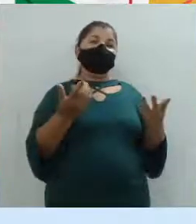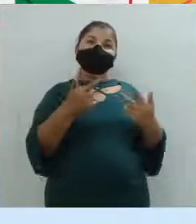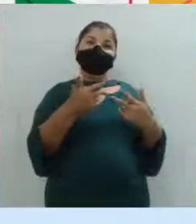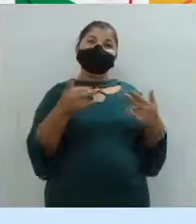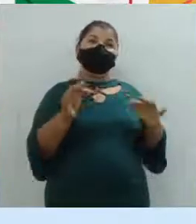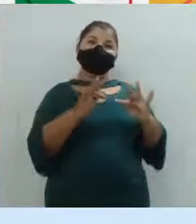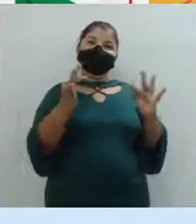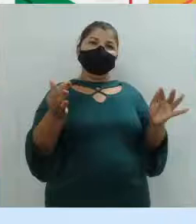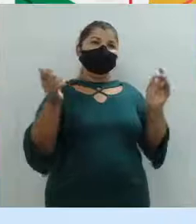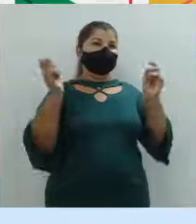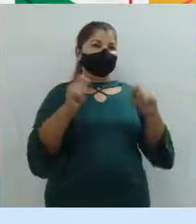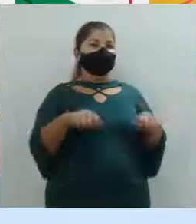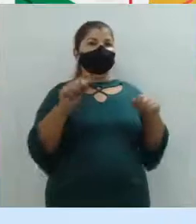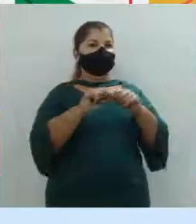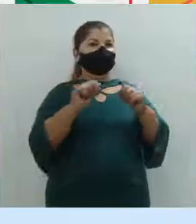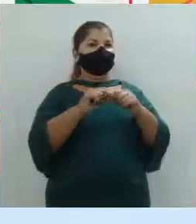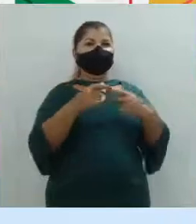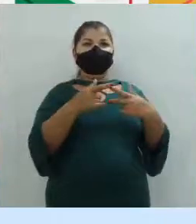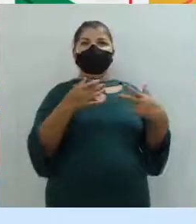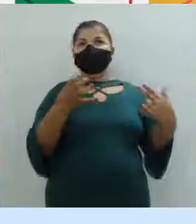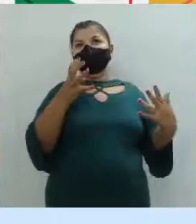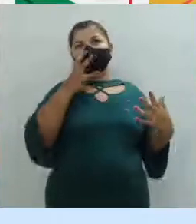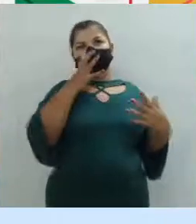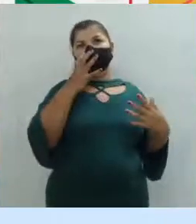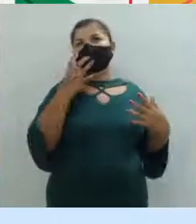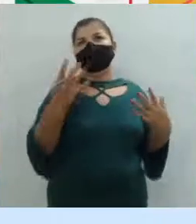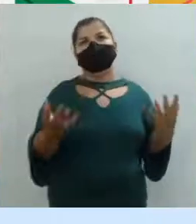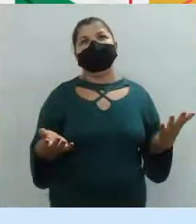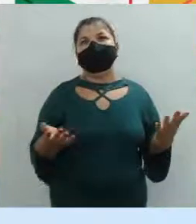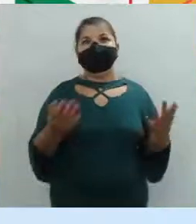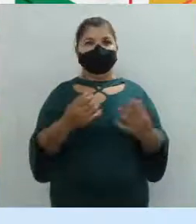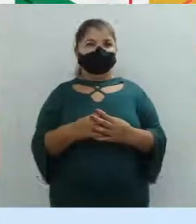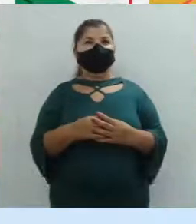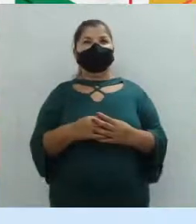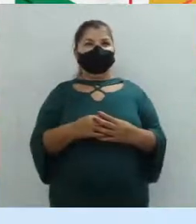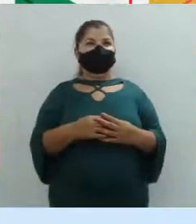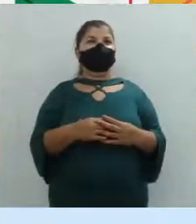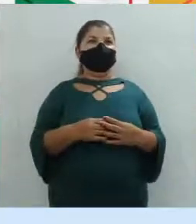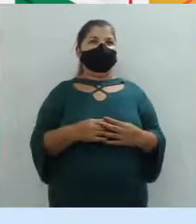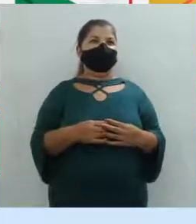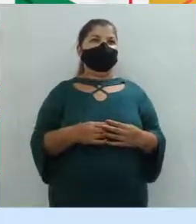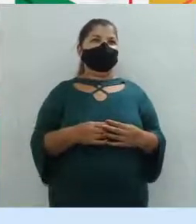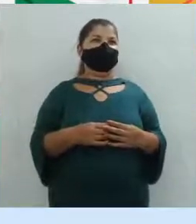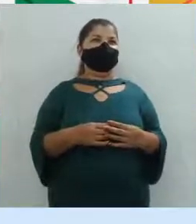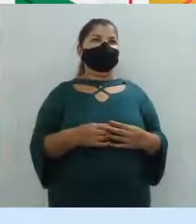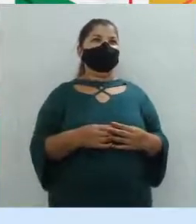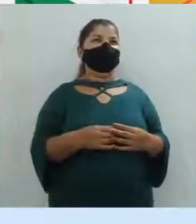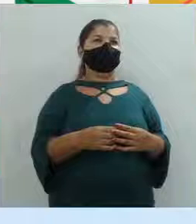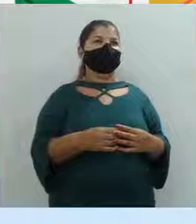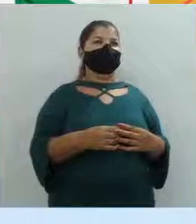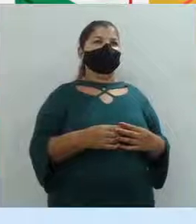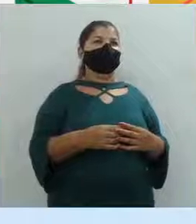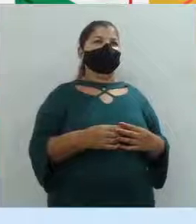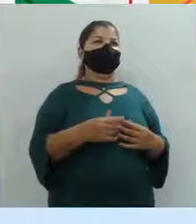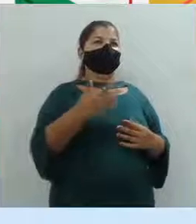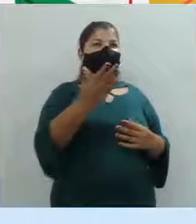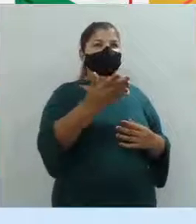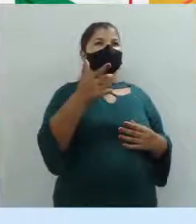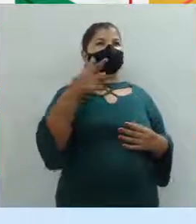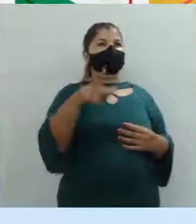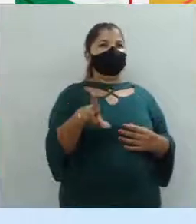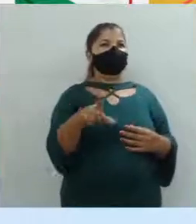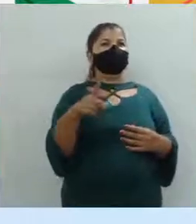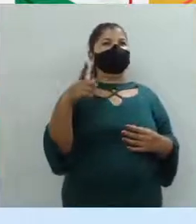você pode fazer coisas incríveis, como ele acabou de fazer aí, tá? Bom, aí a gente tem uma outra